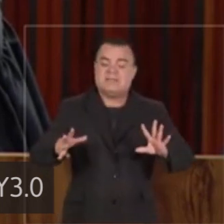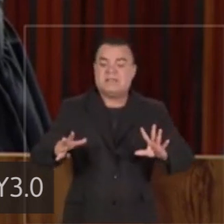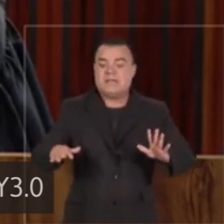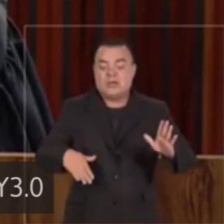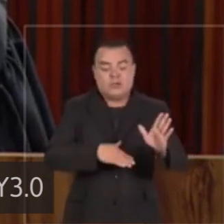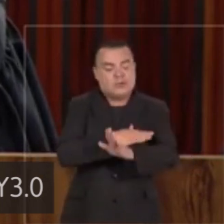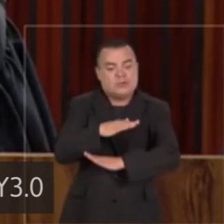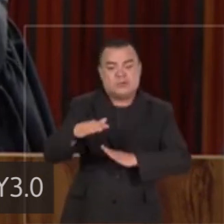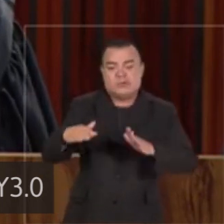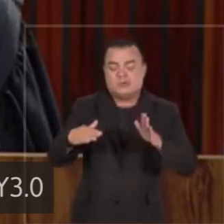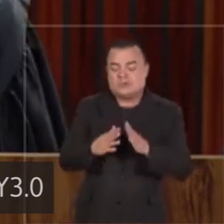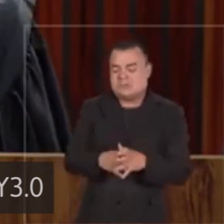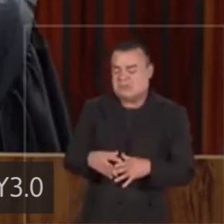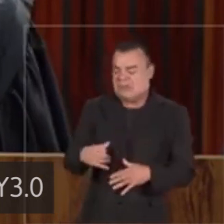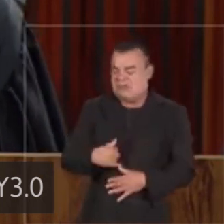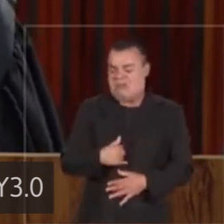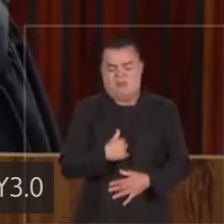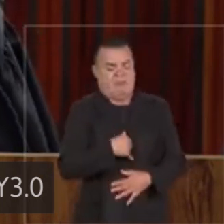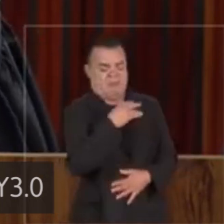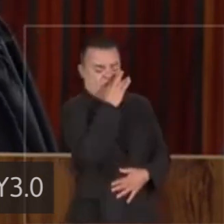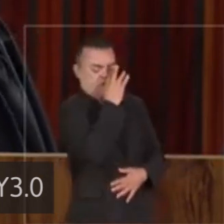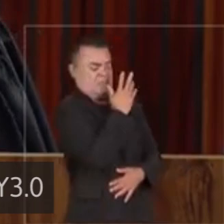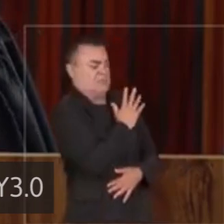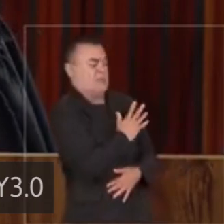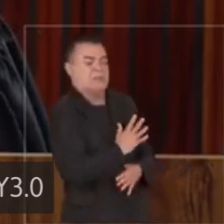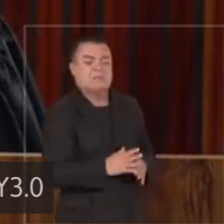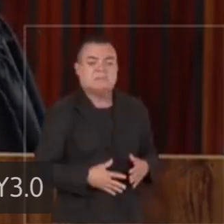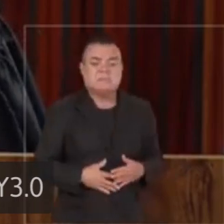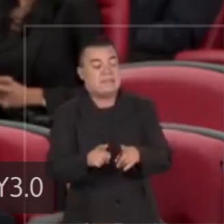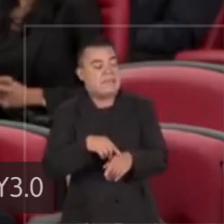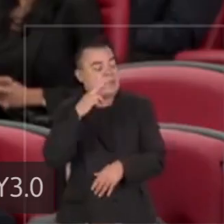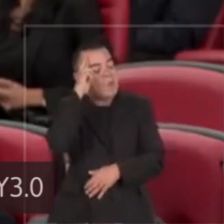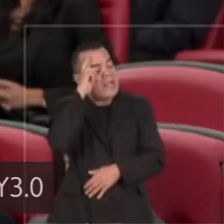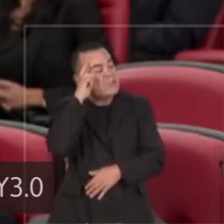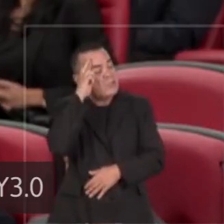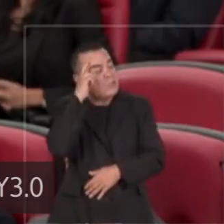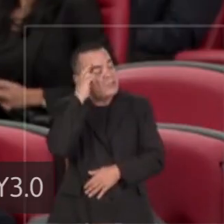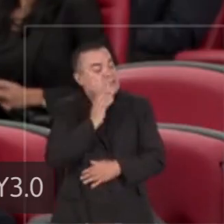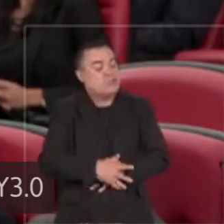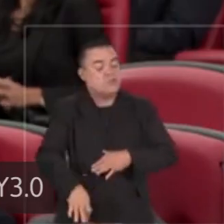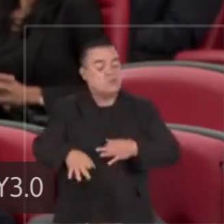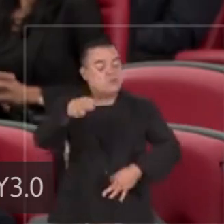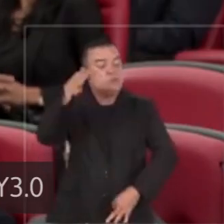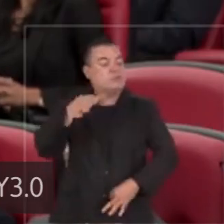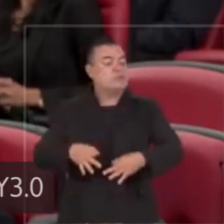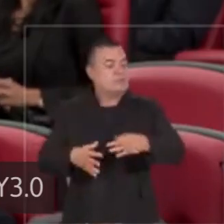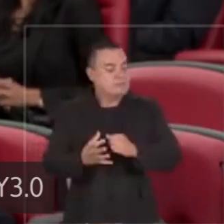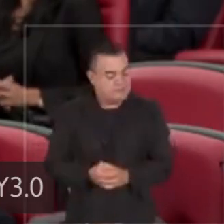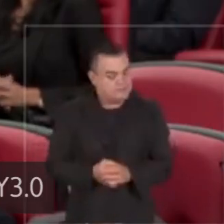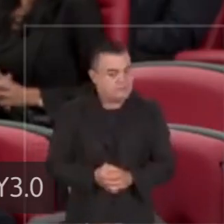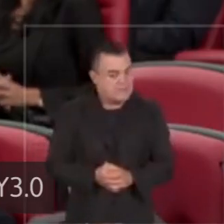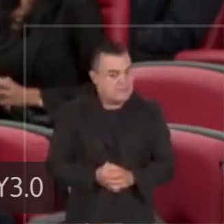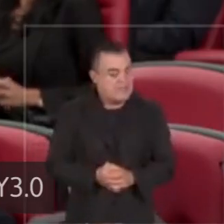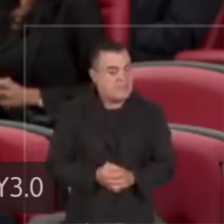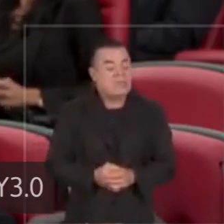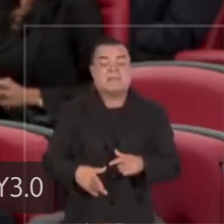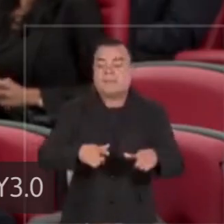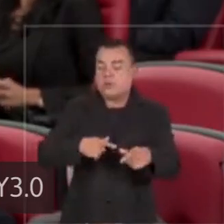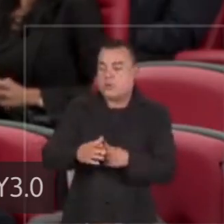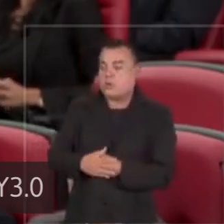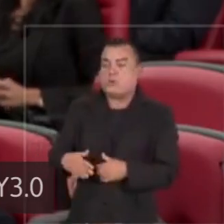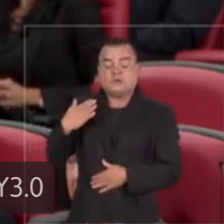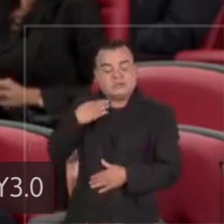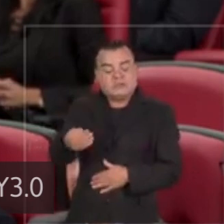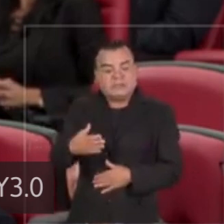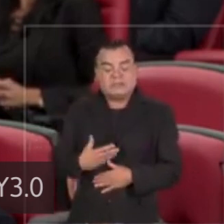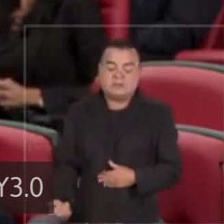adotada por ele para poder concorrer às eleições de 2022. O pedido de cassação foi feito pelo PMN e pela Federação Brasil